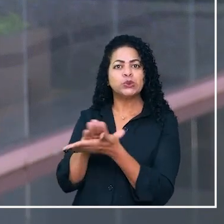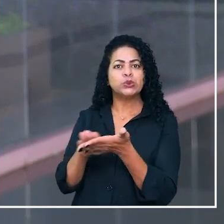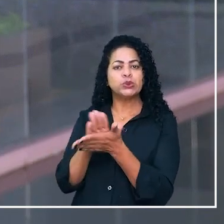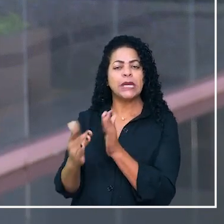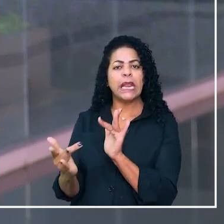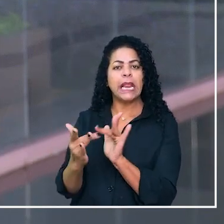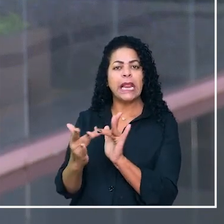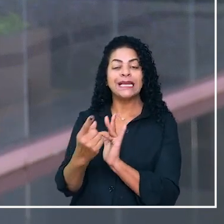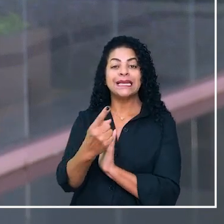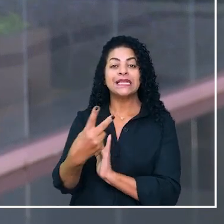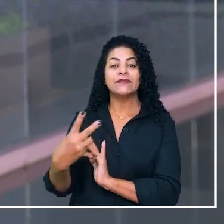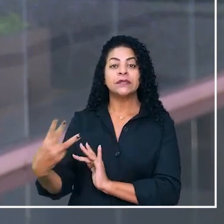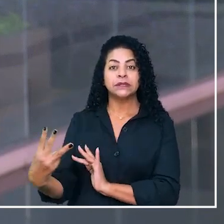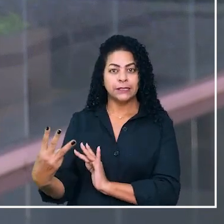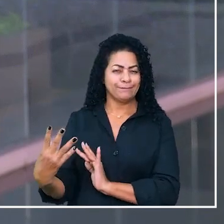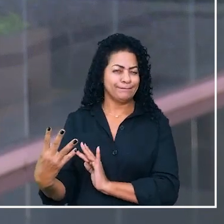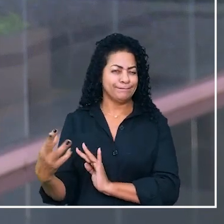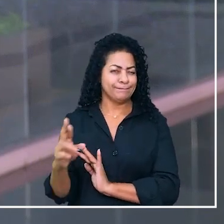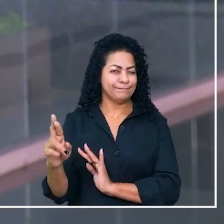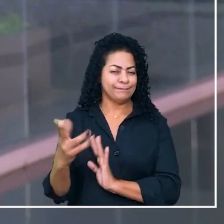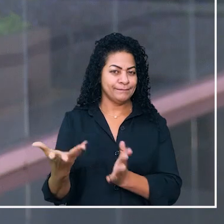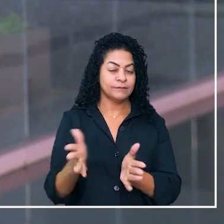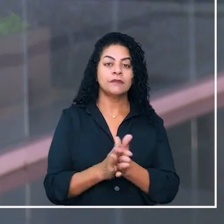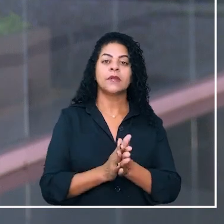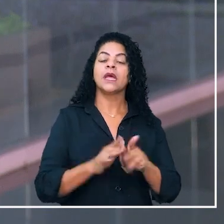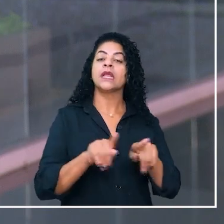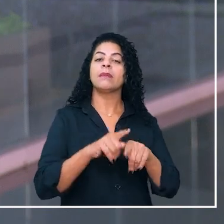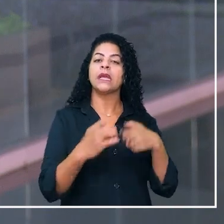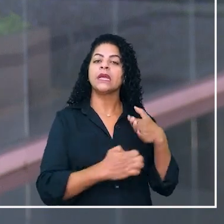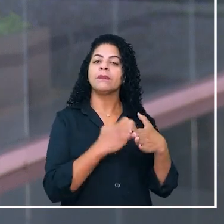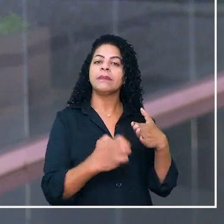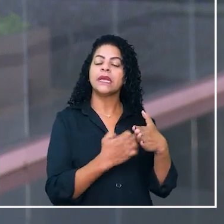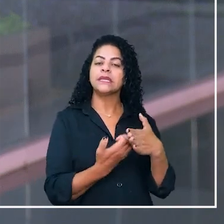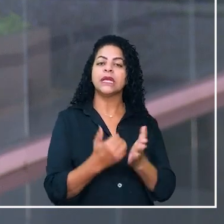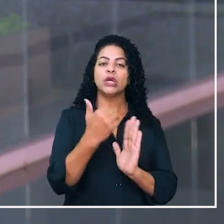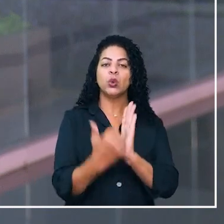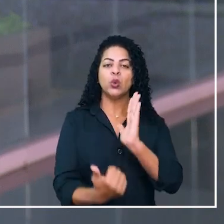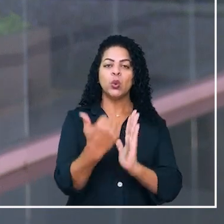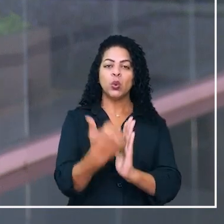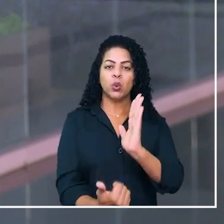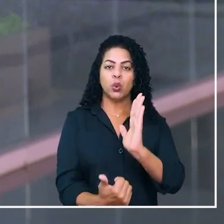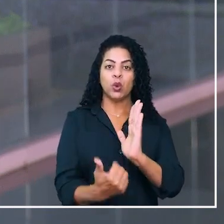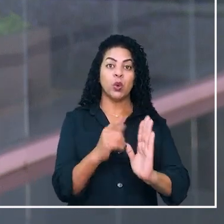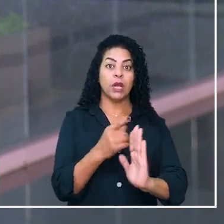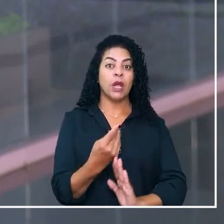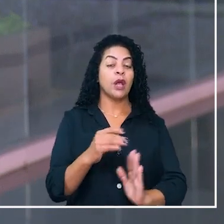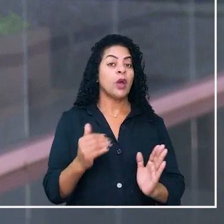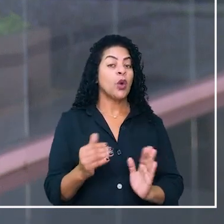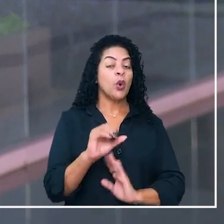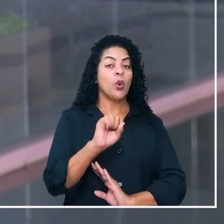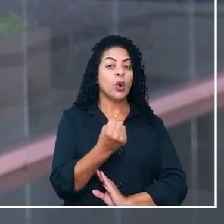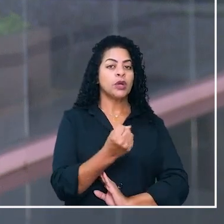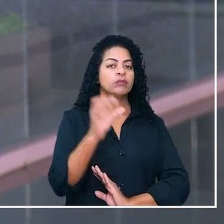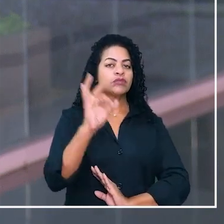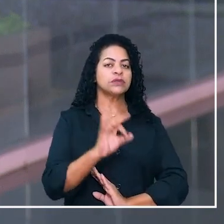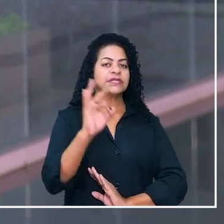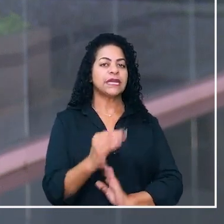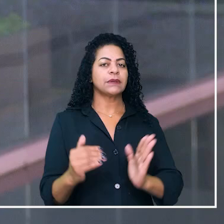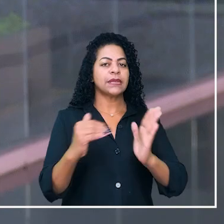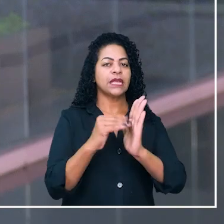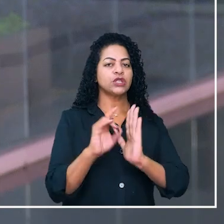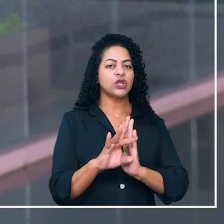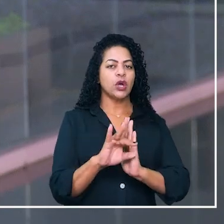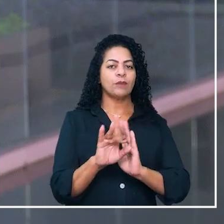receberiam R$ 123. As empresas também poderiam descontar sobre esse valor até 8% do associado